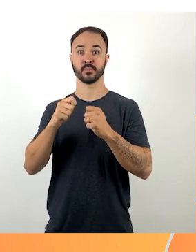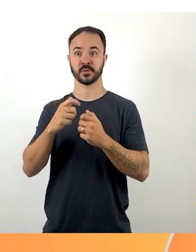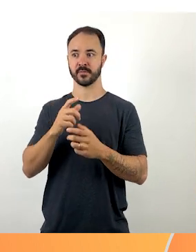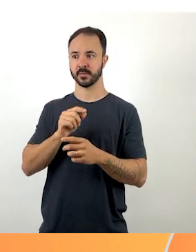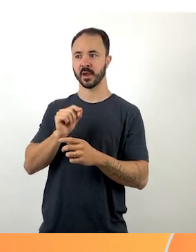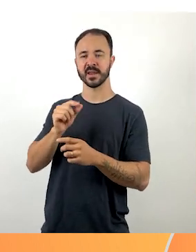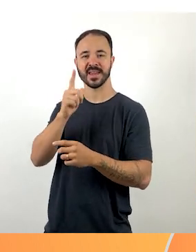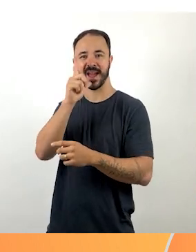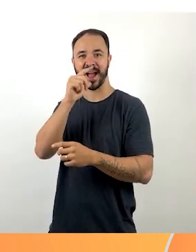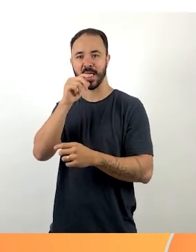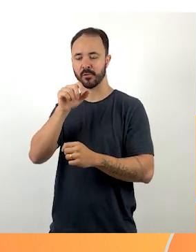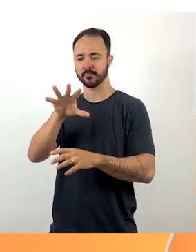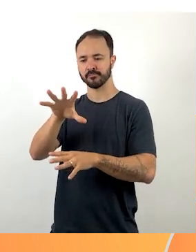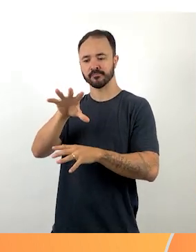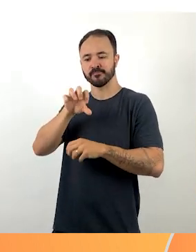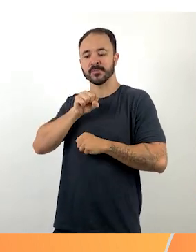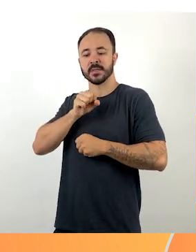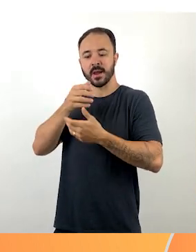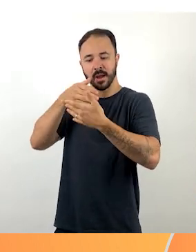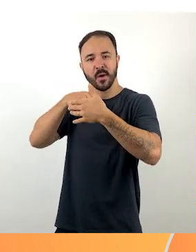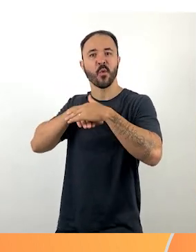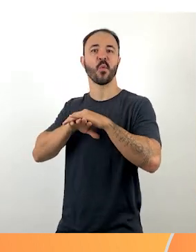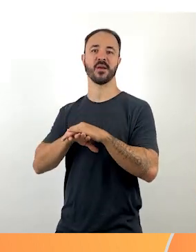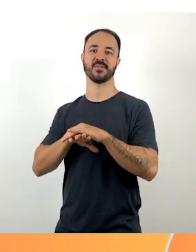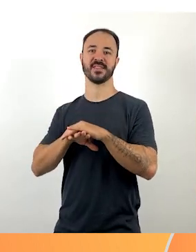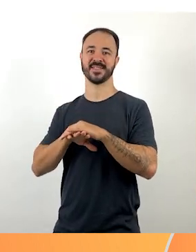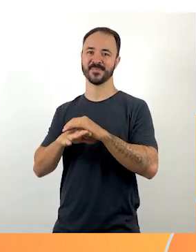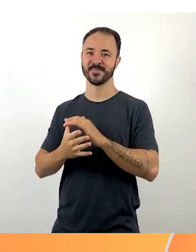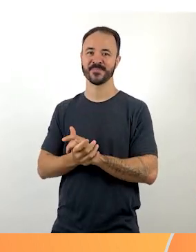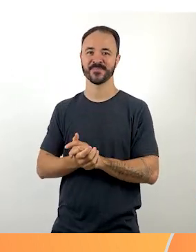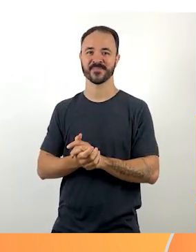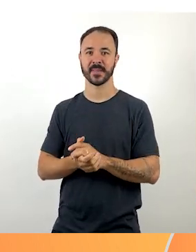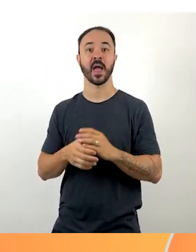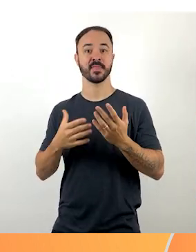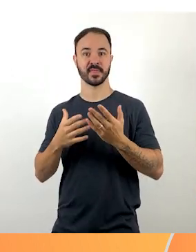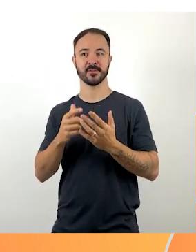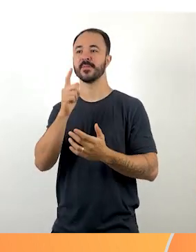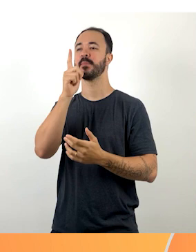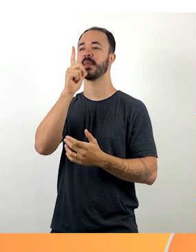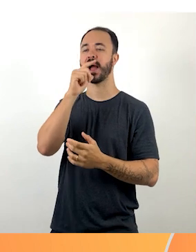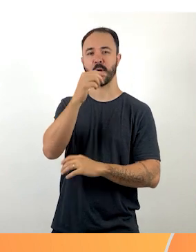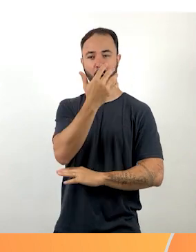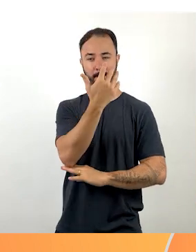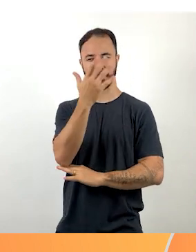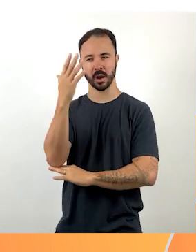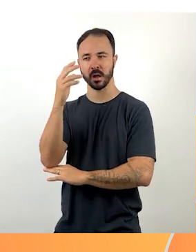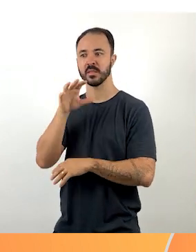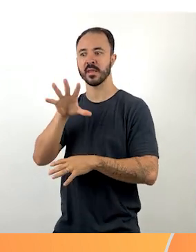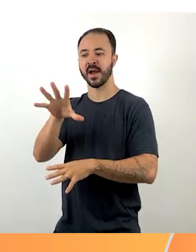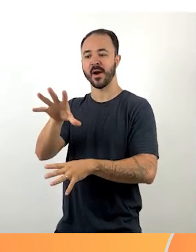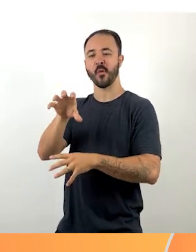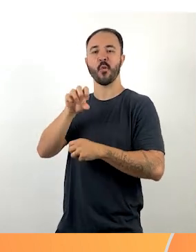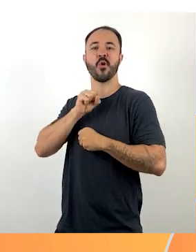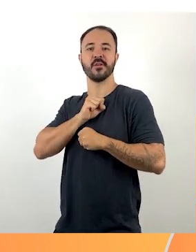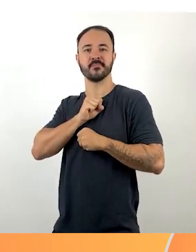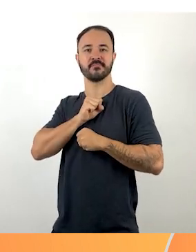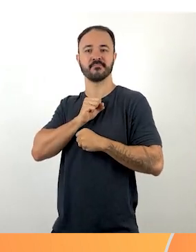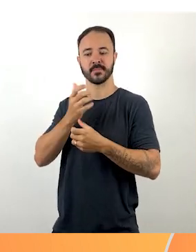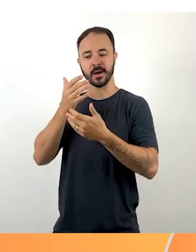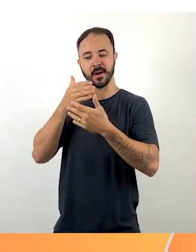água na planta. Então, essa aderência e essa absorção de água da planta depende muito do